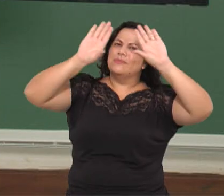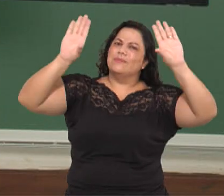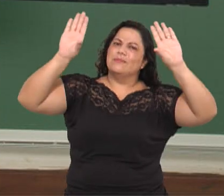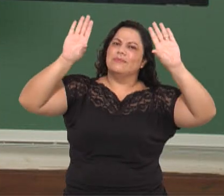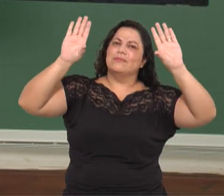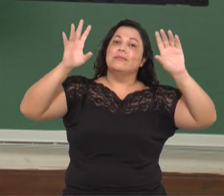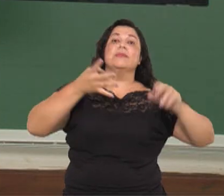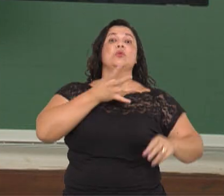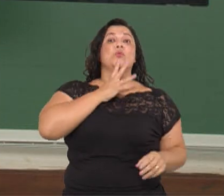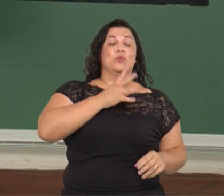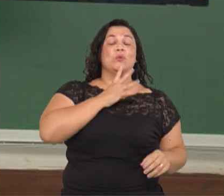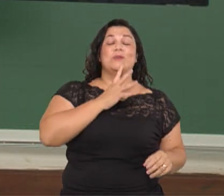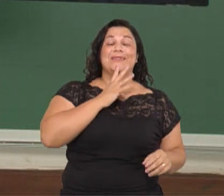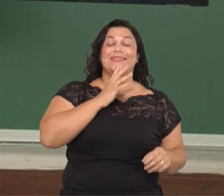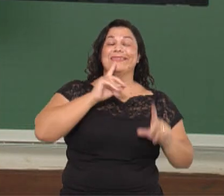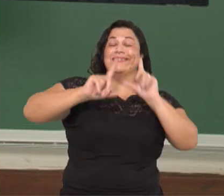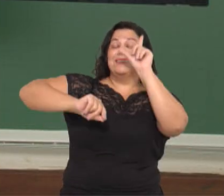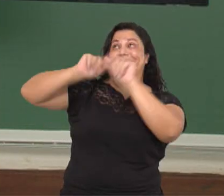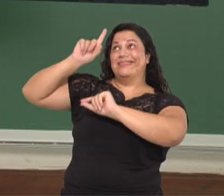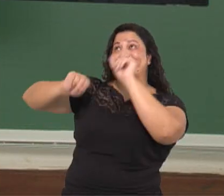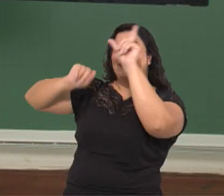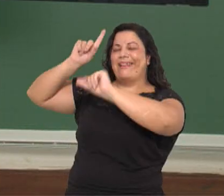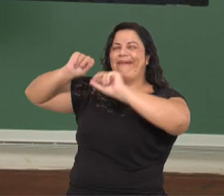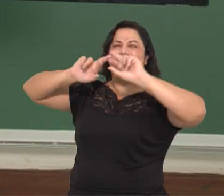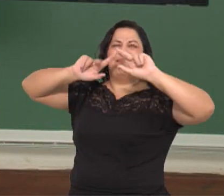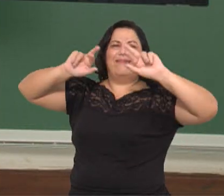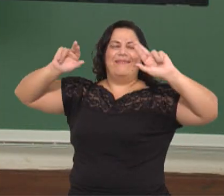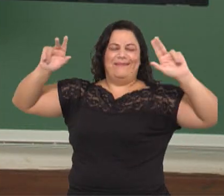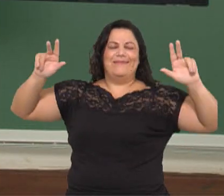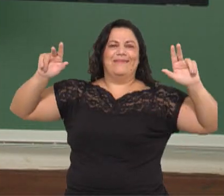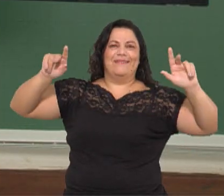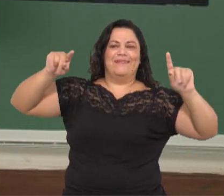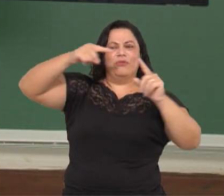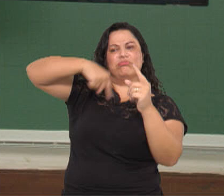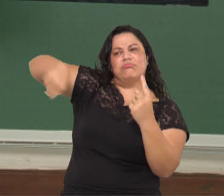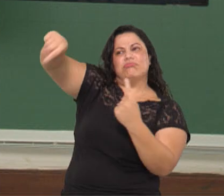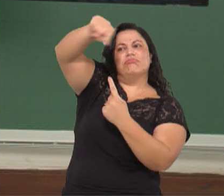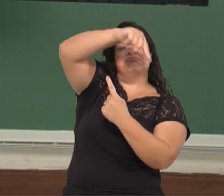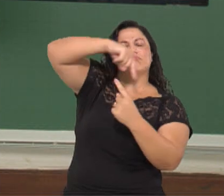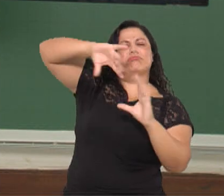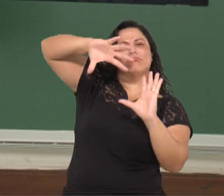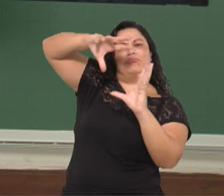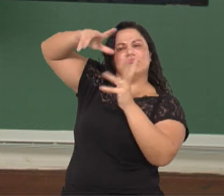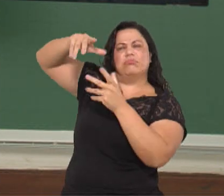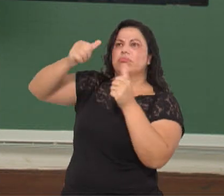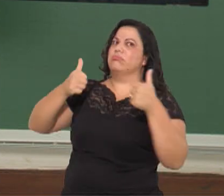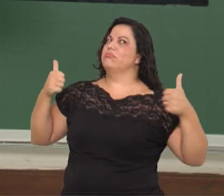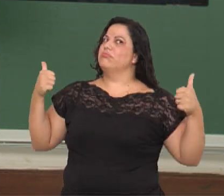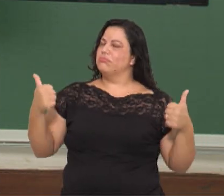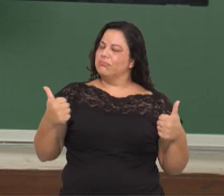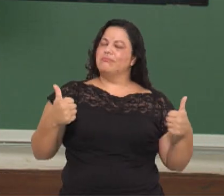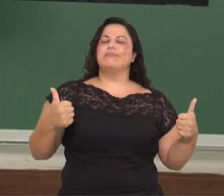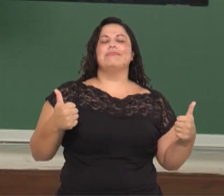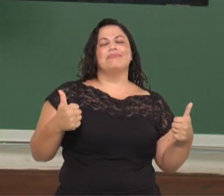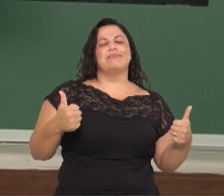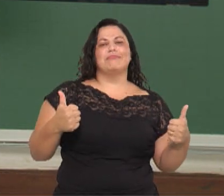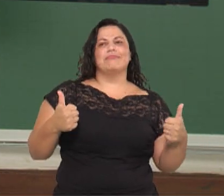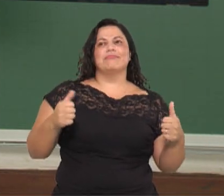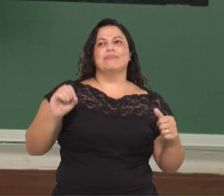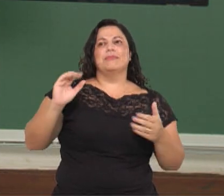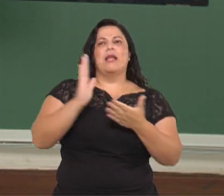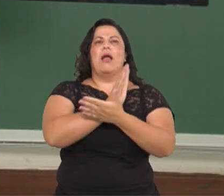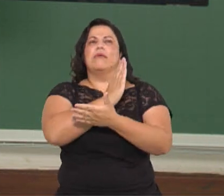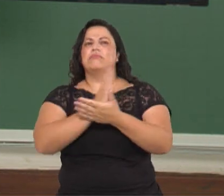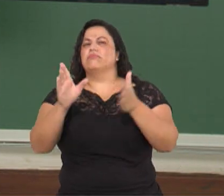os astros, os elementos que estão à nossa volta no universo. Tudo bem, alguns pesquisadores,